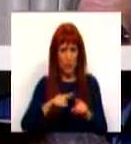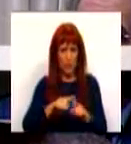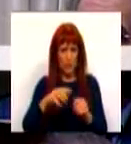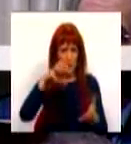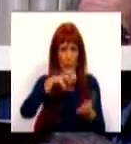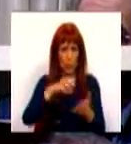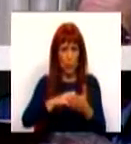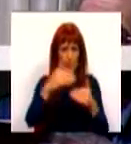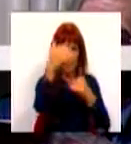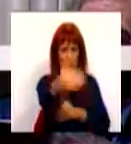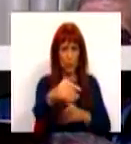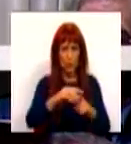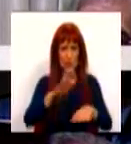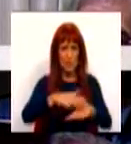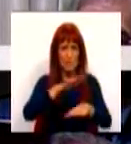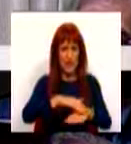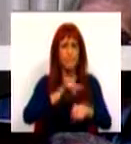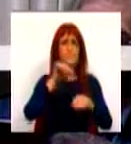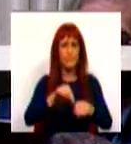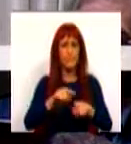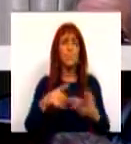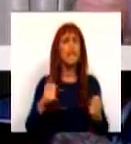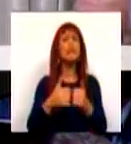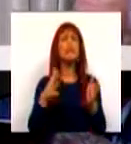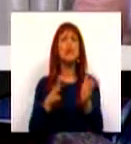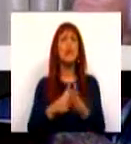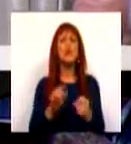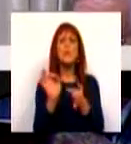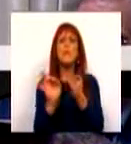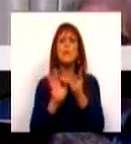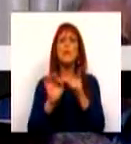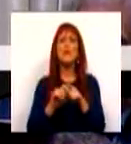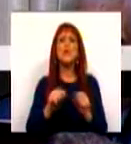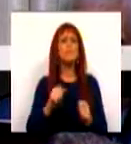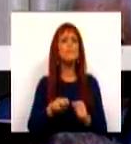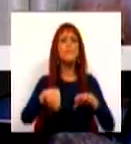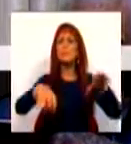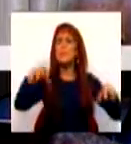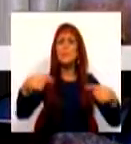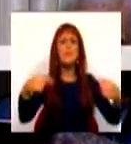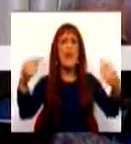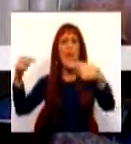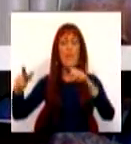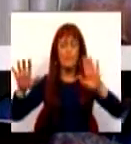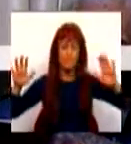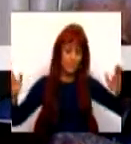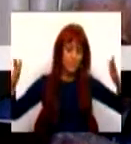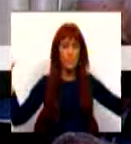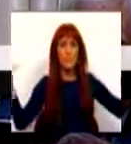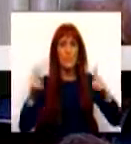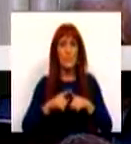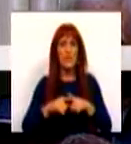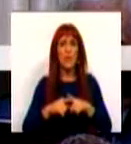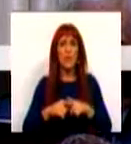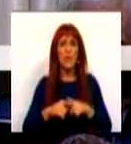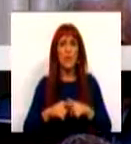marcos de delimitação administrativa e todos os elementos físicos disponíveis, ou seja, as